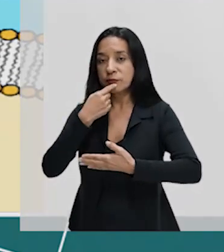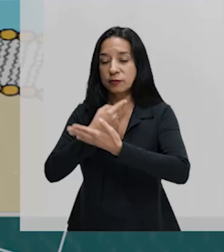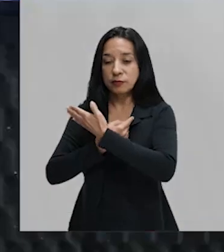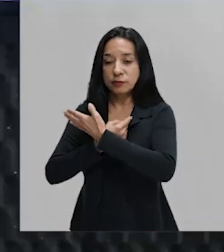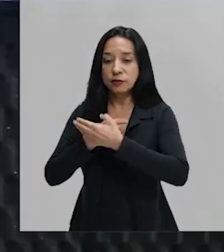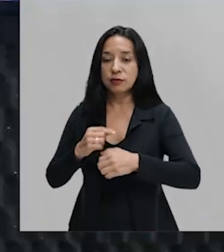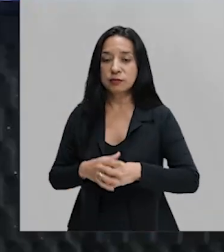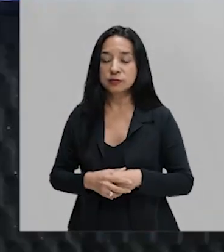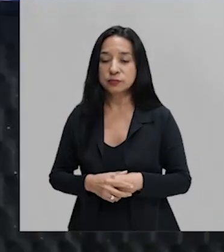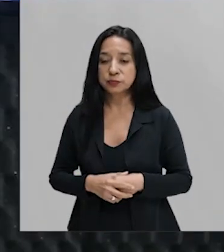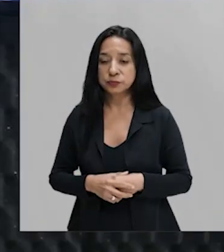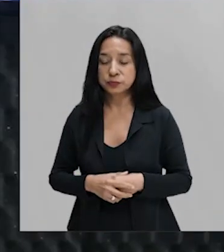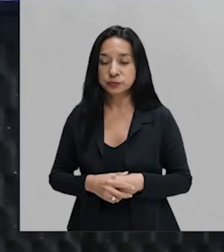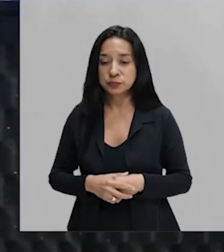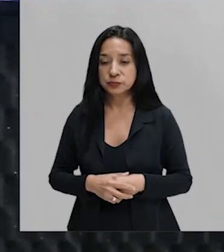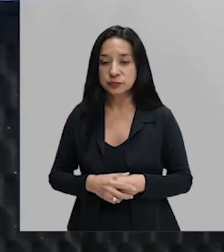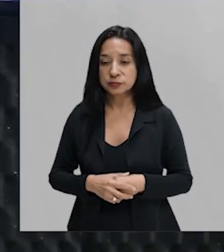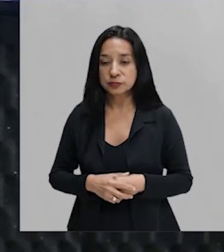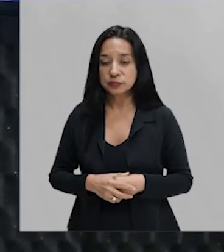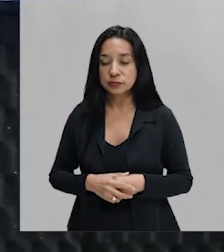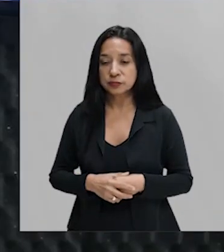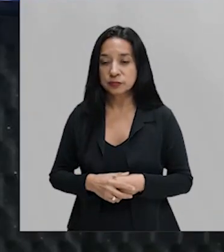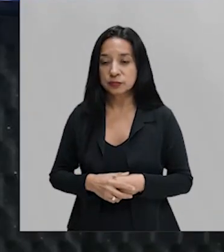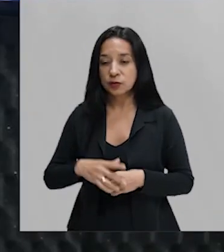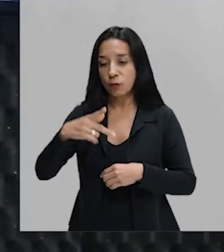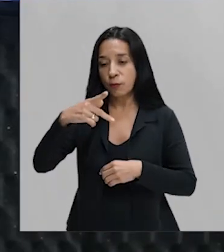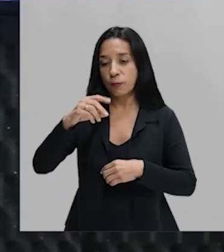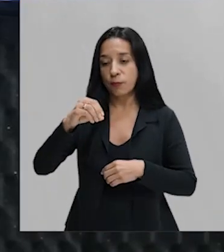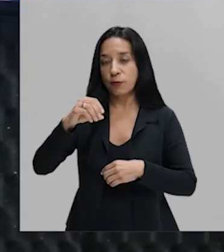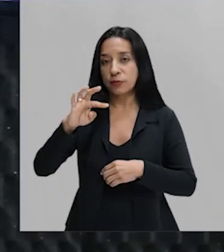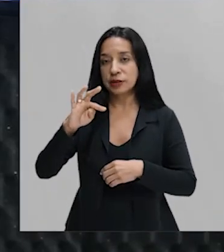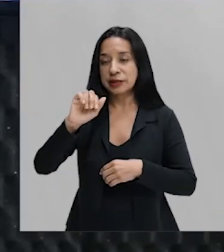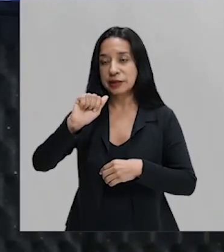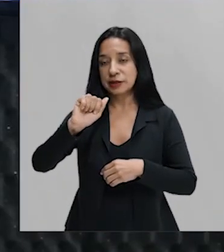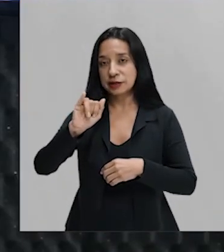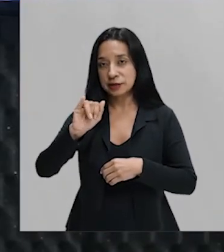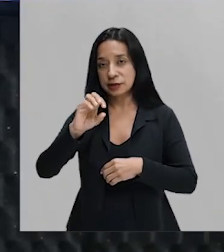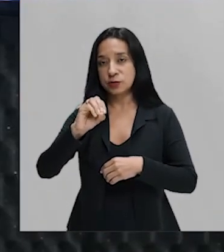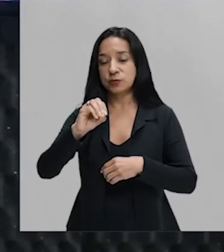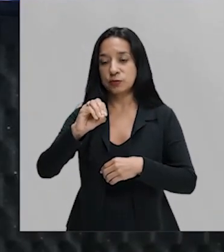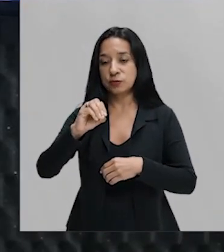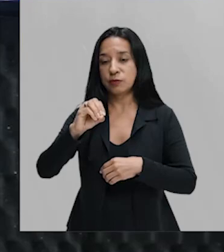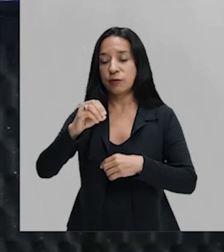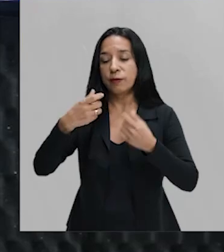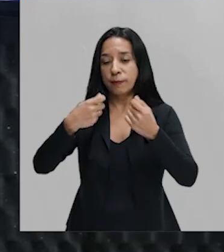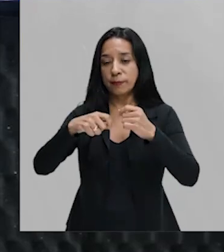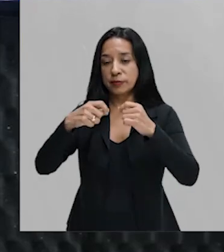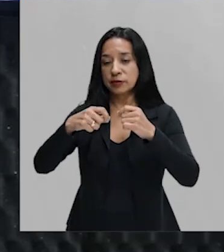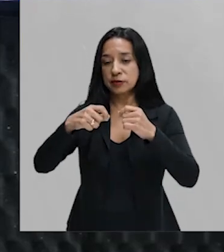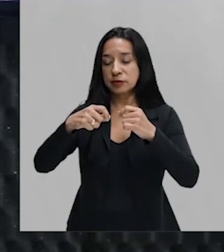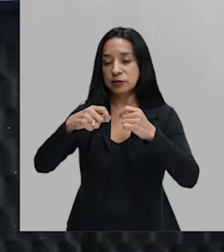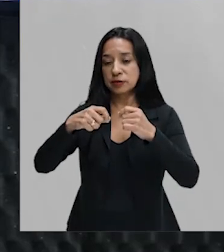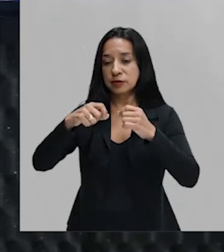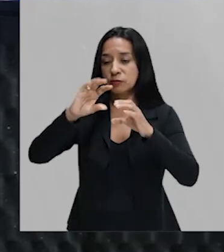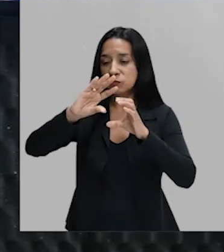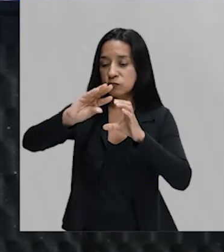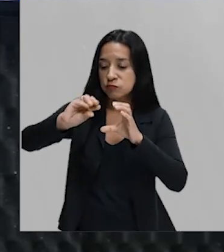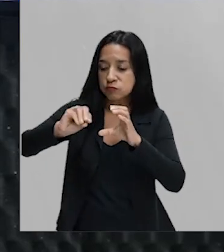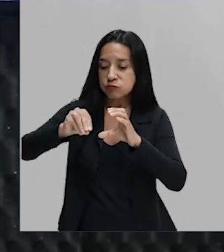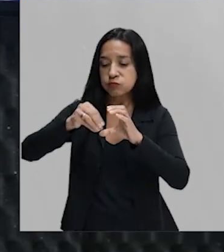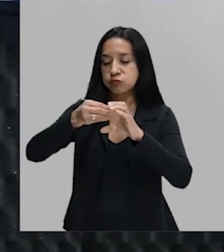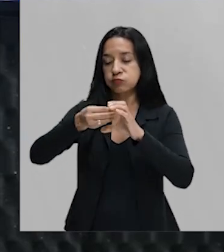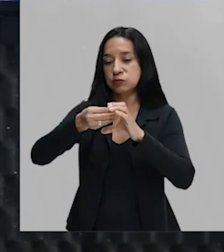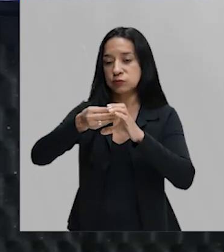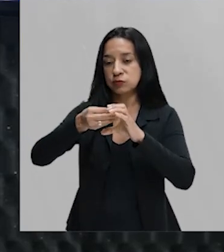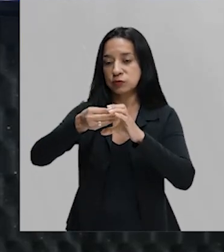os 3 sódios para fora. E o potássio, ele vai ter que ser jogado de fora para